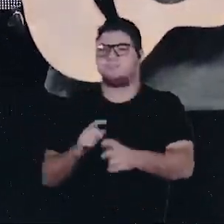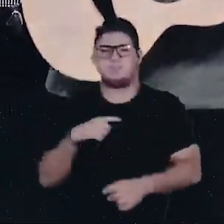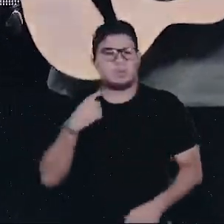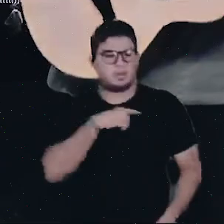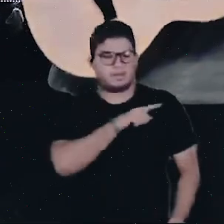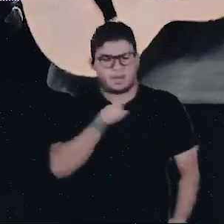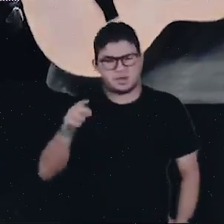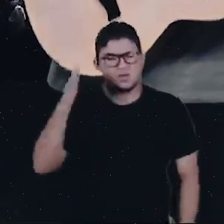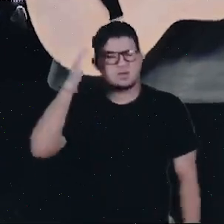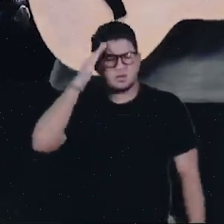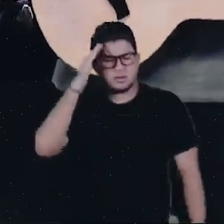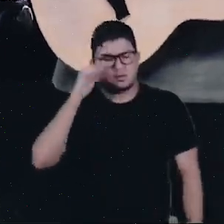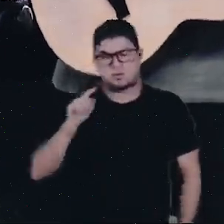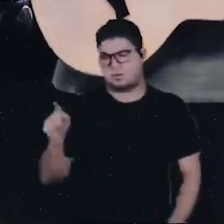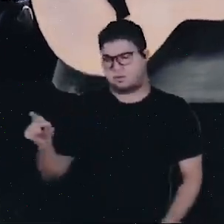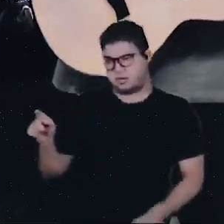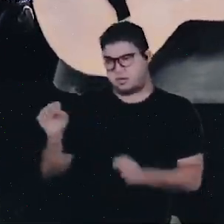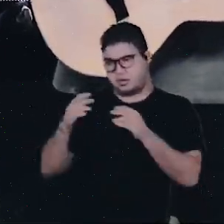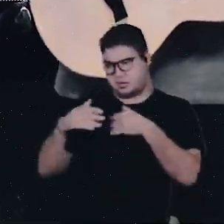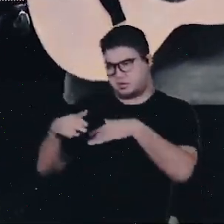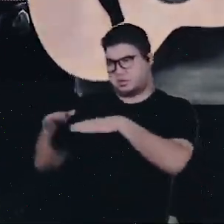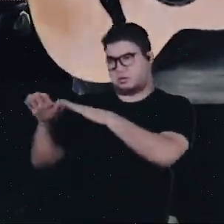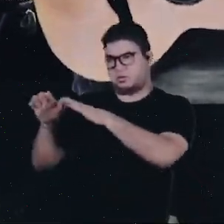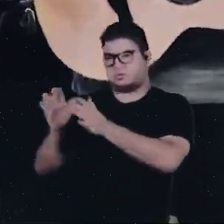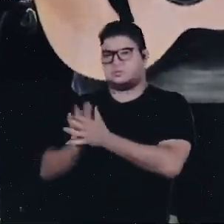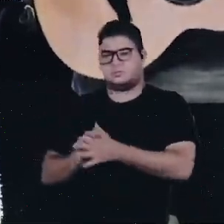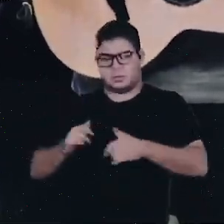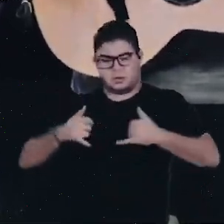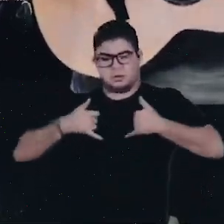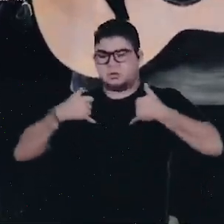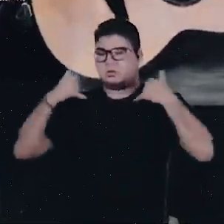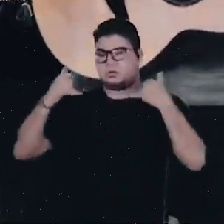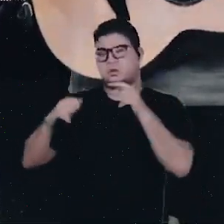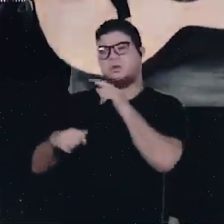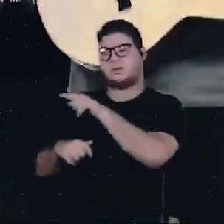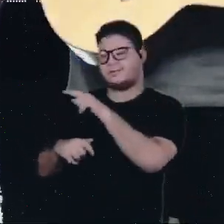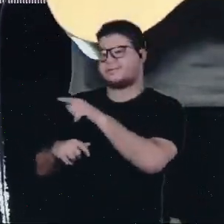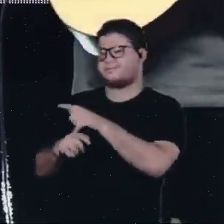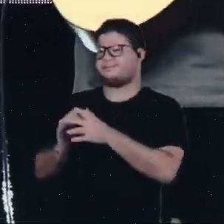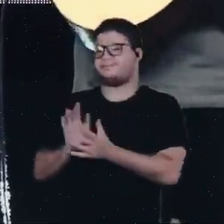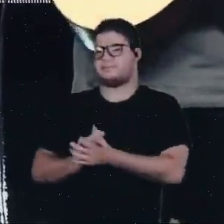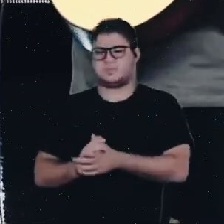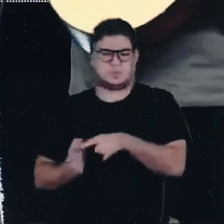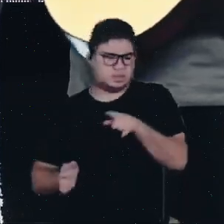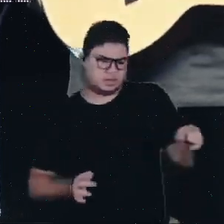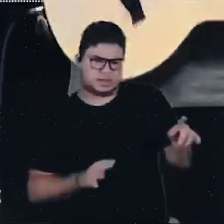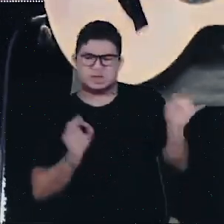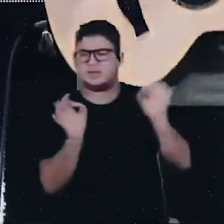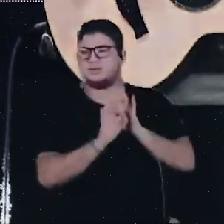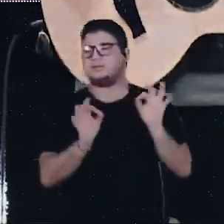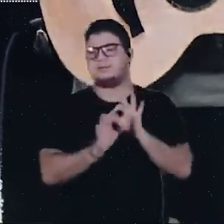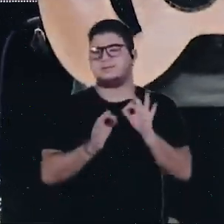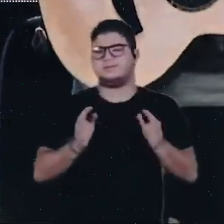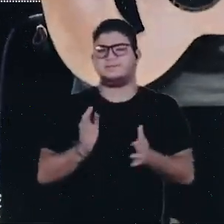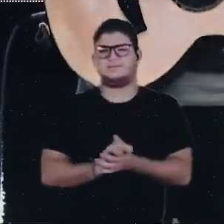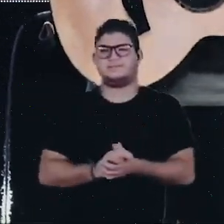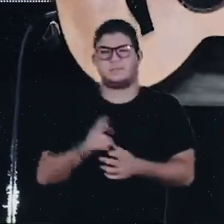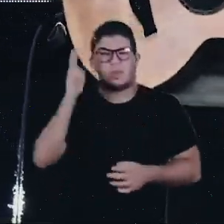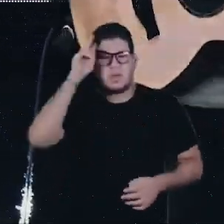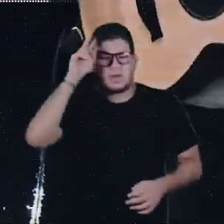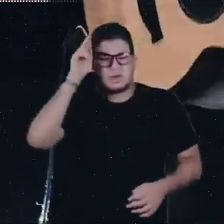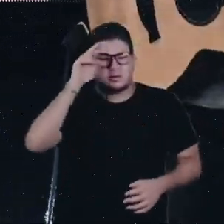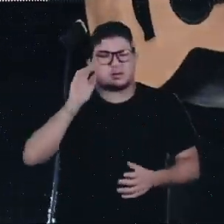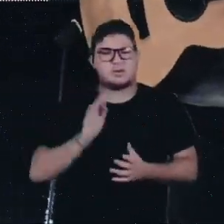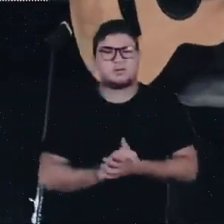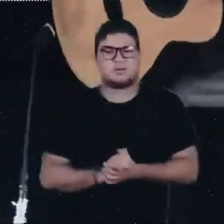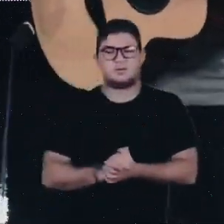não, ela foi feita exclusivamente para ela mesma. Ela é, e os outros não. Sabe aquela história do fariseu